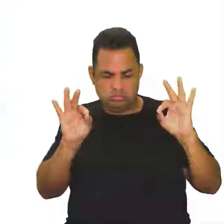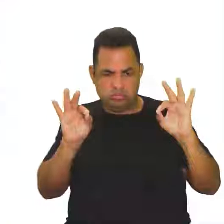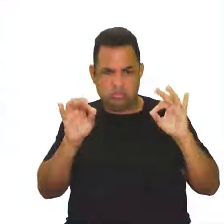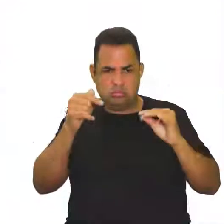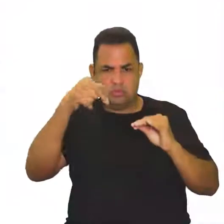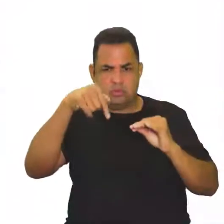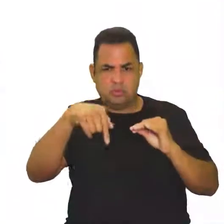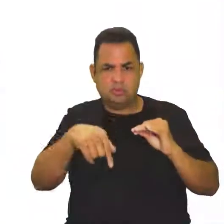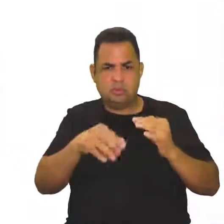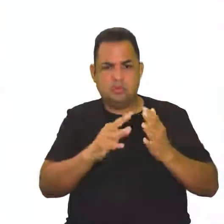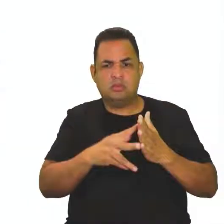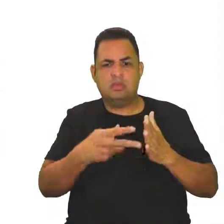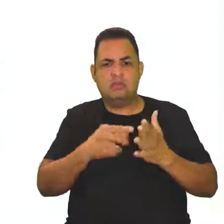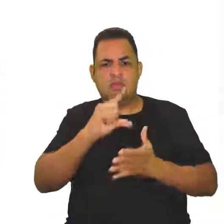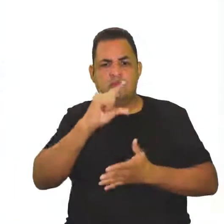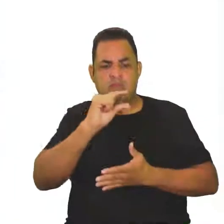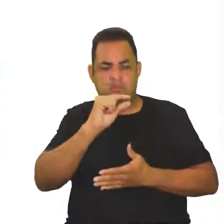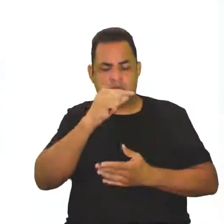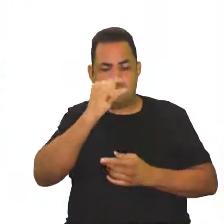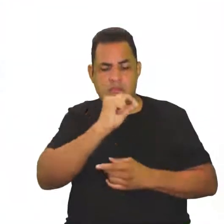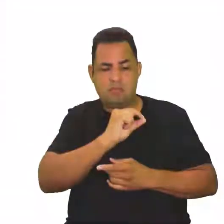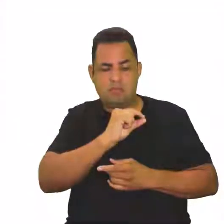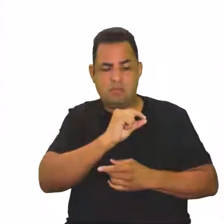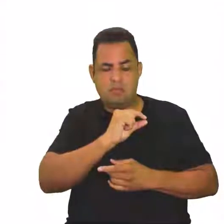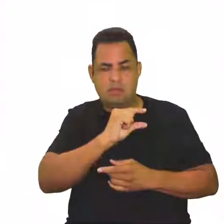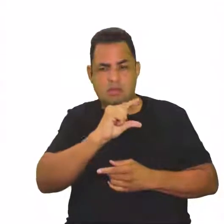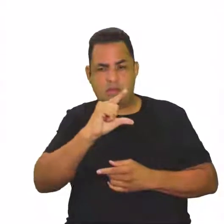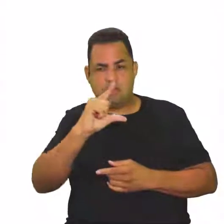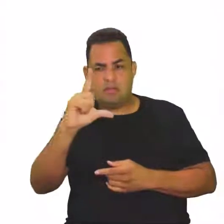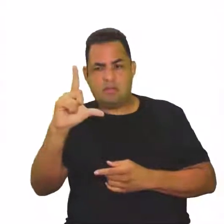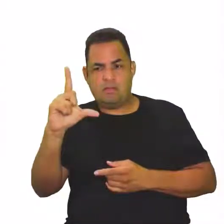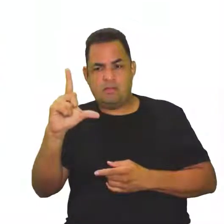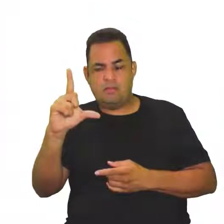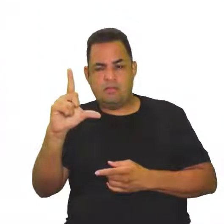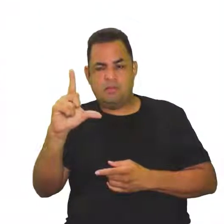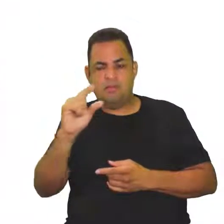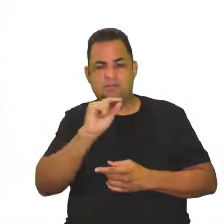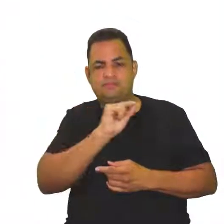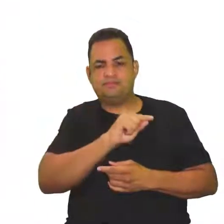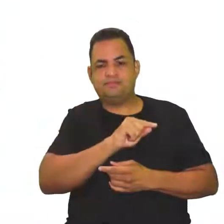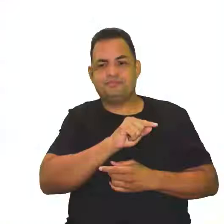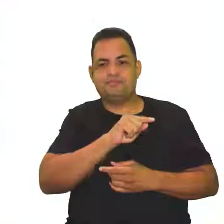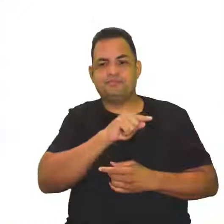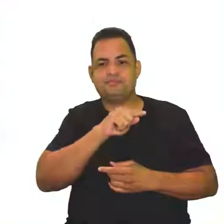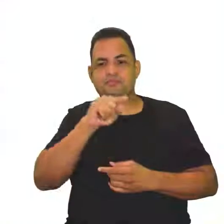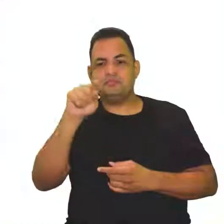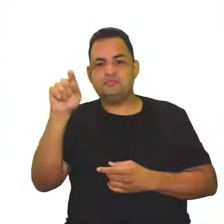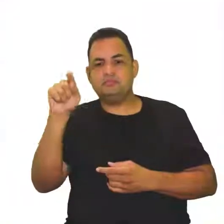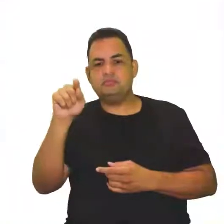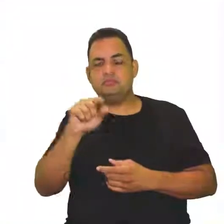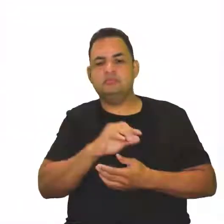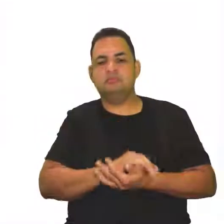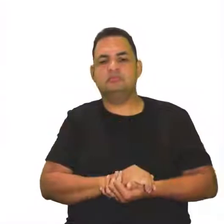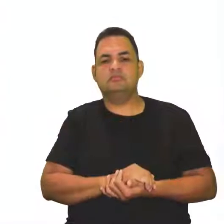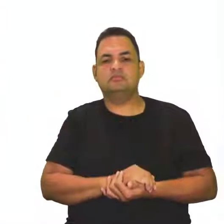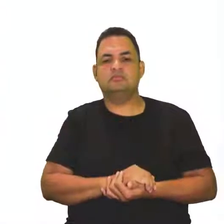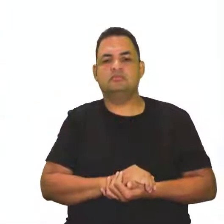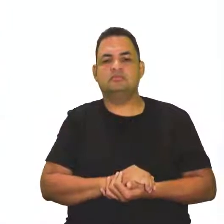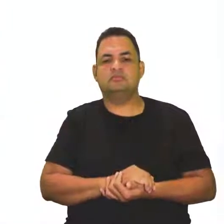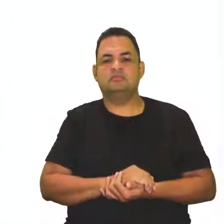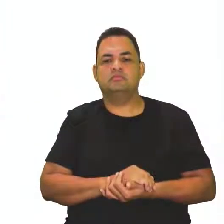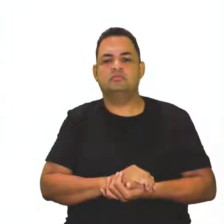no sentido do menor para o maior. Menor o corpo, maior a Terra. Menor para